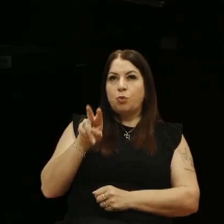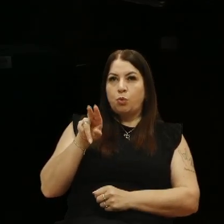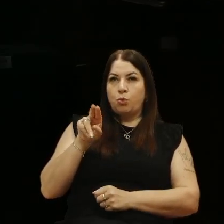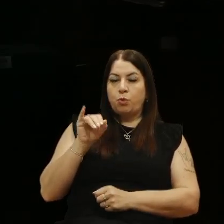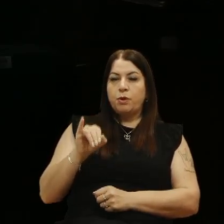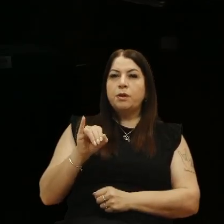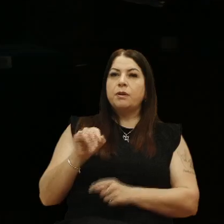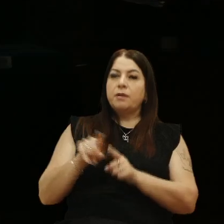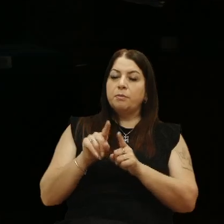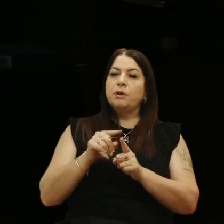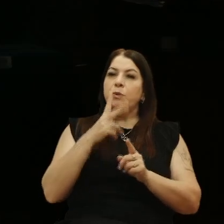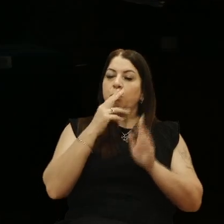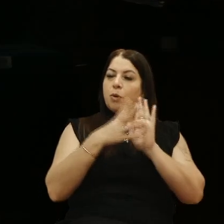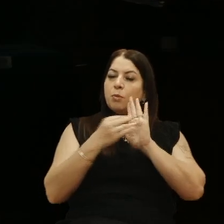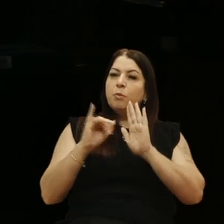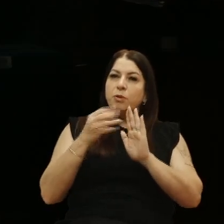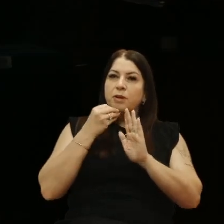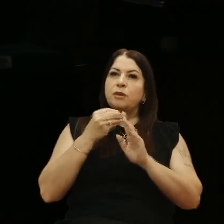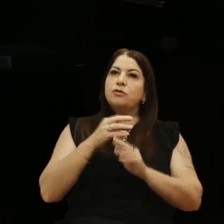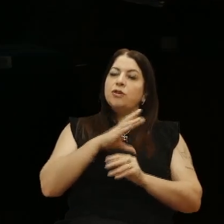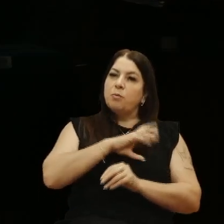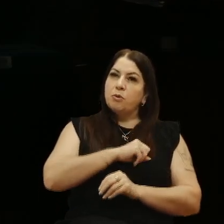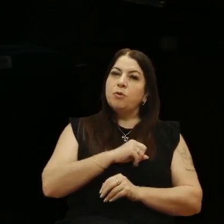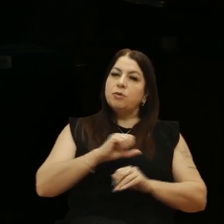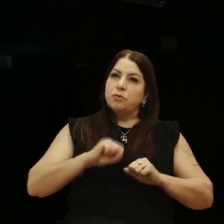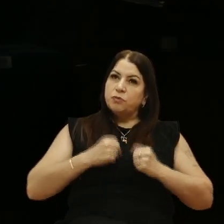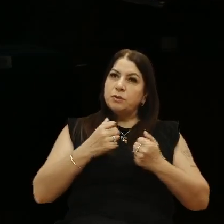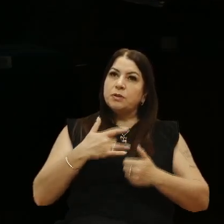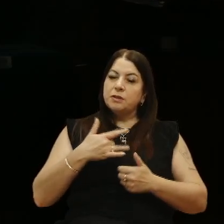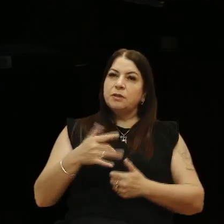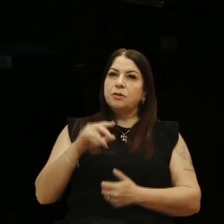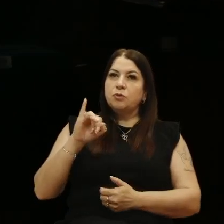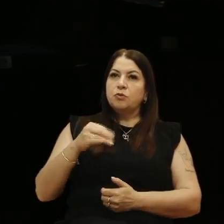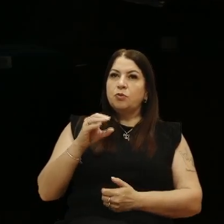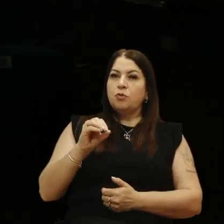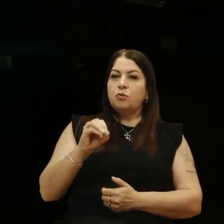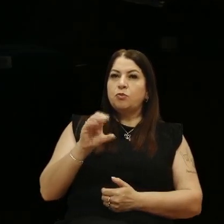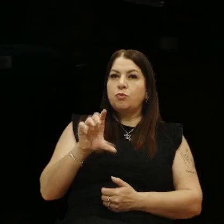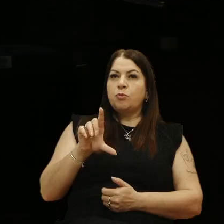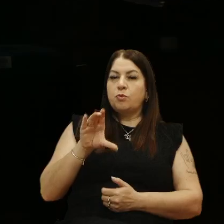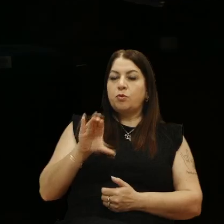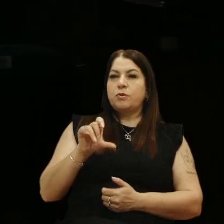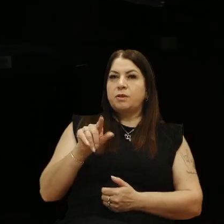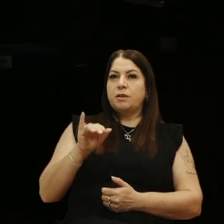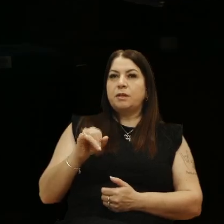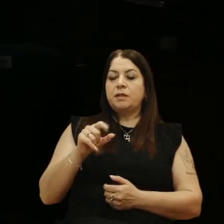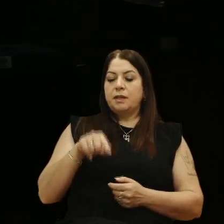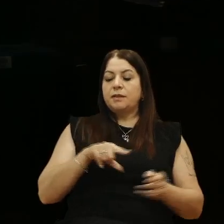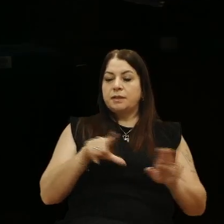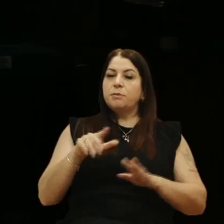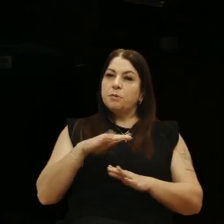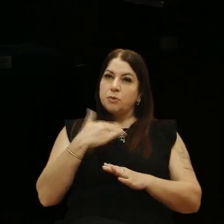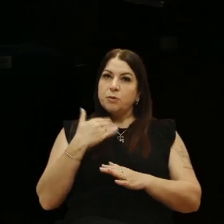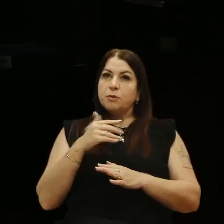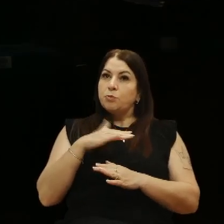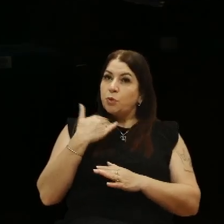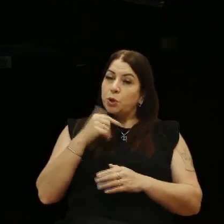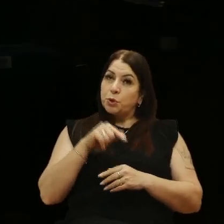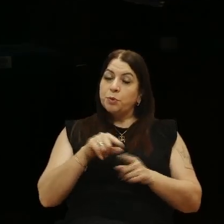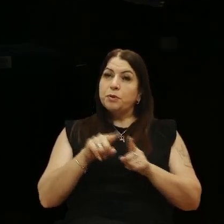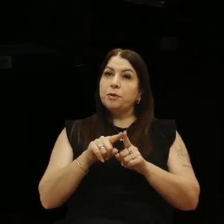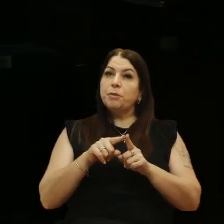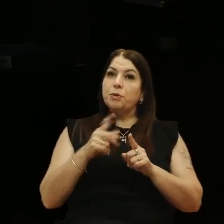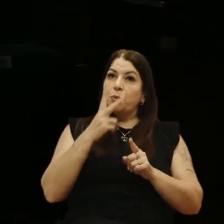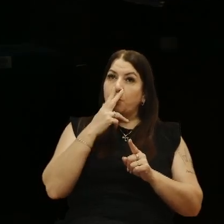esse grande exemplo de amor, força e dedicação da dona Jocely, que nos deixou nessa semana. Ela parte, mas deixa um